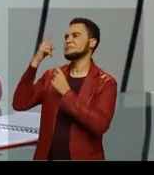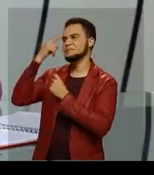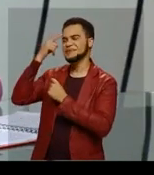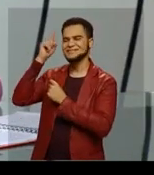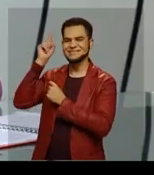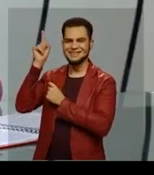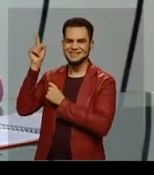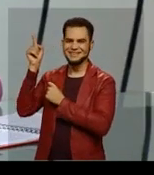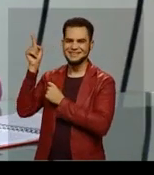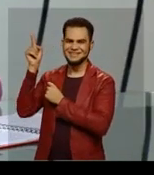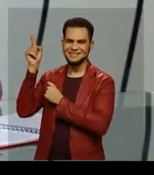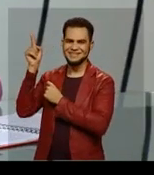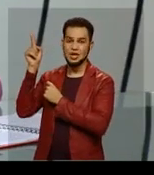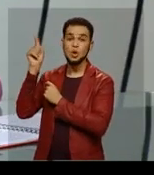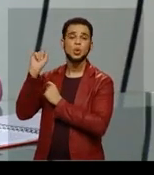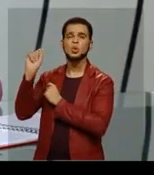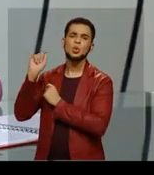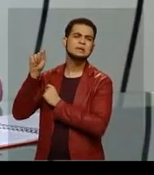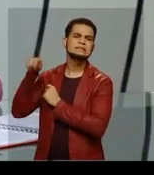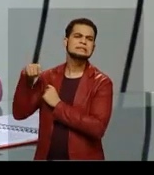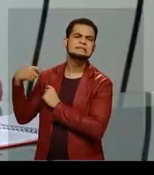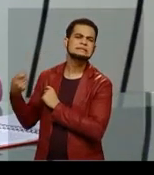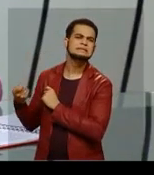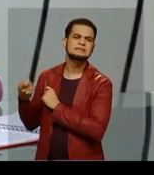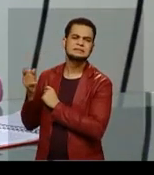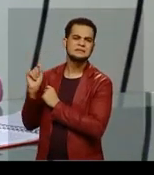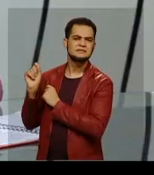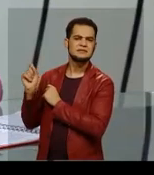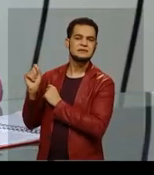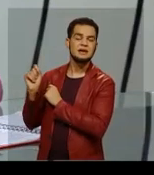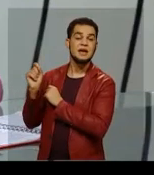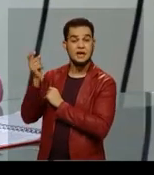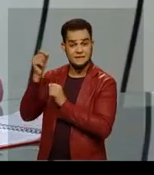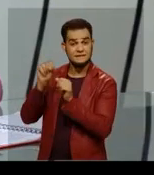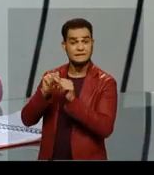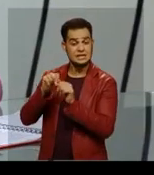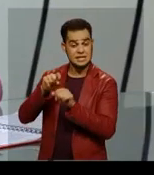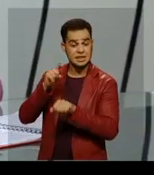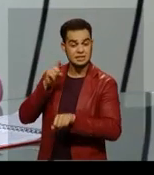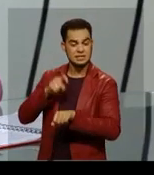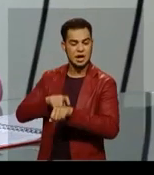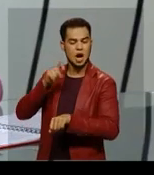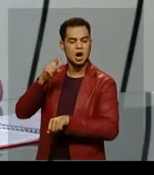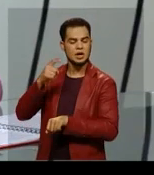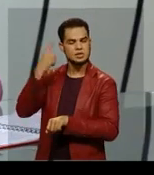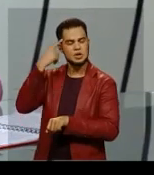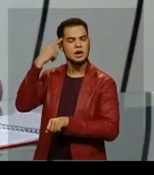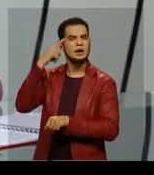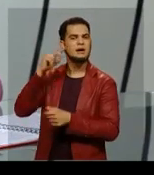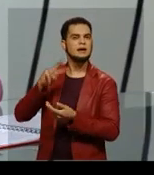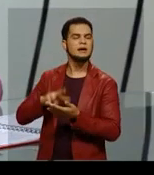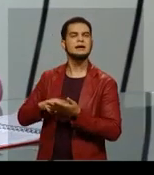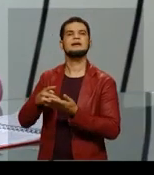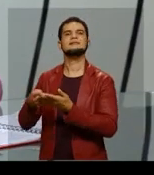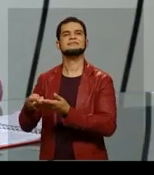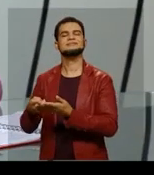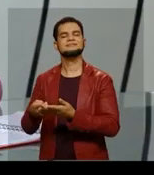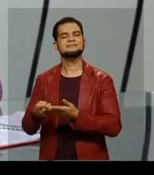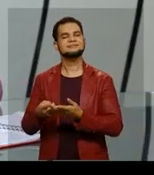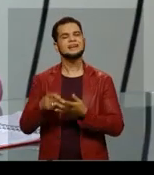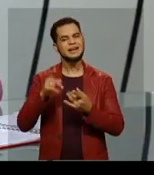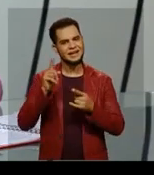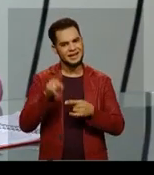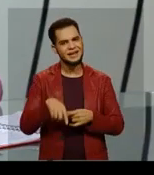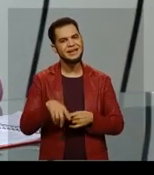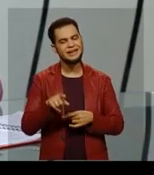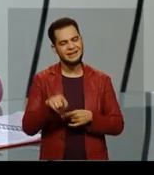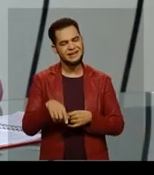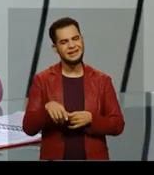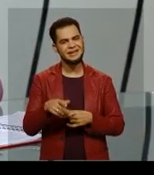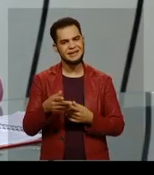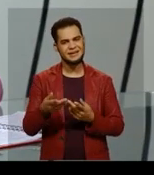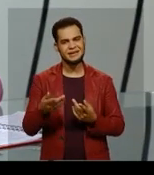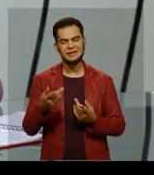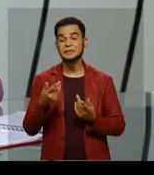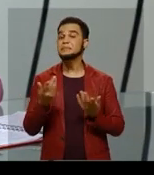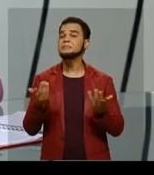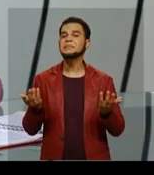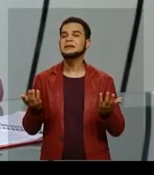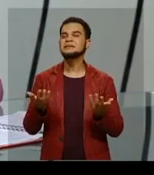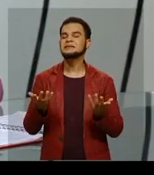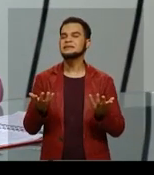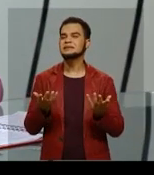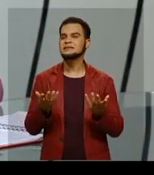né? O que significa? Fazer a sua interpretação. Então, é justamente para dar esse